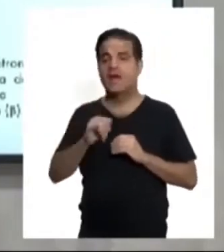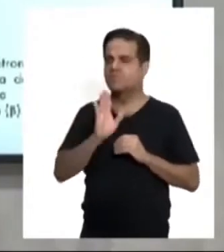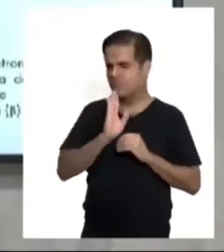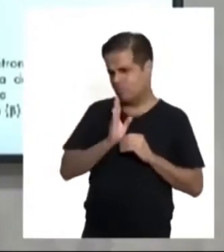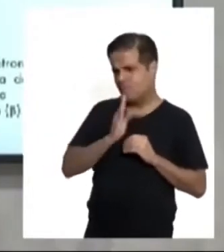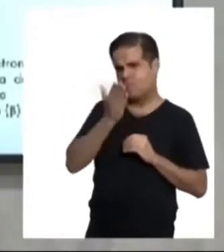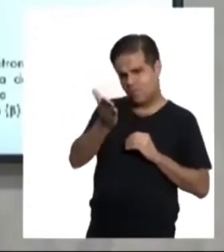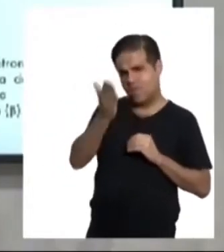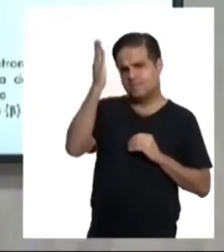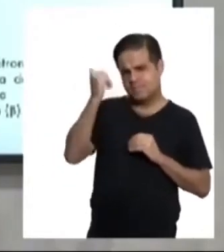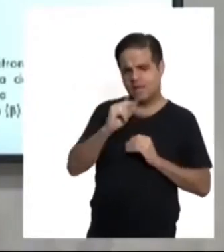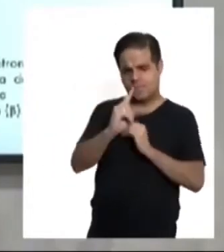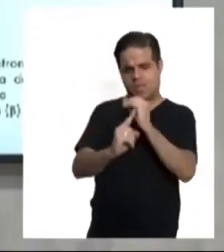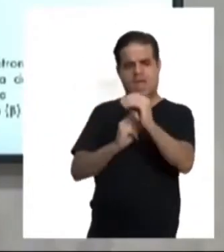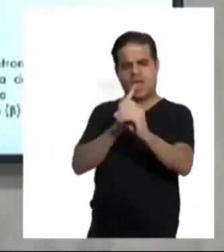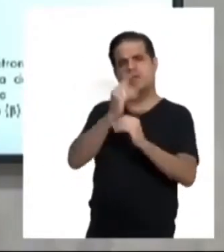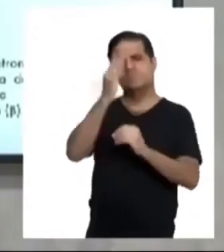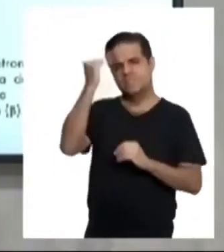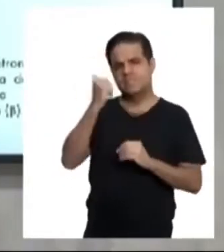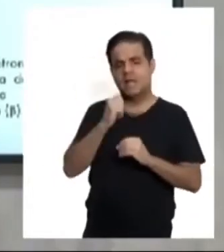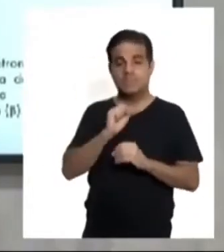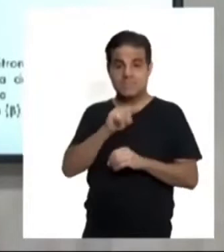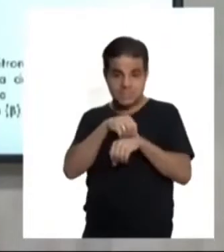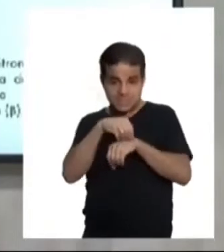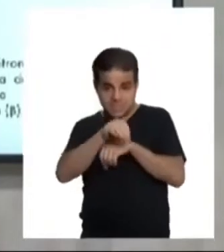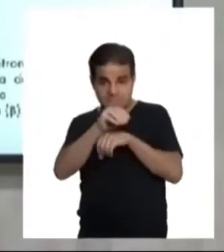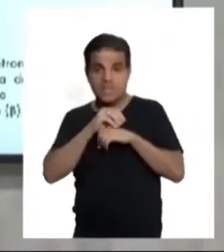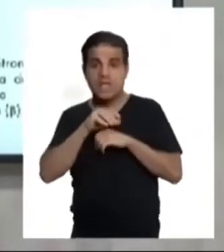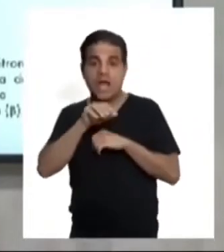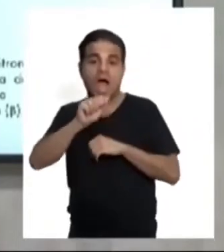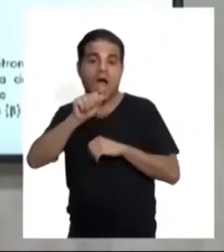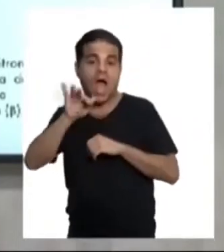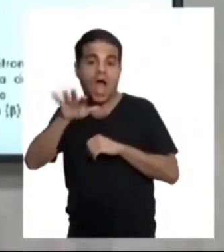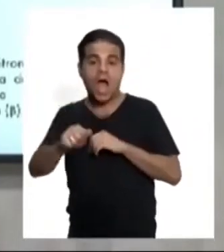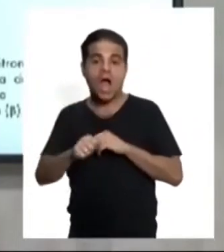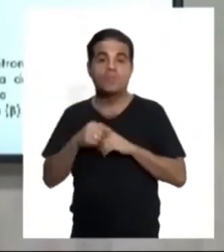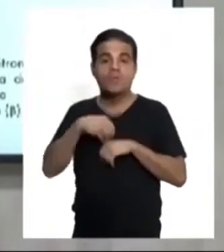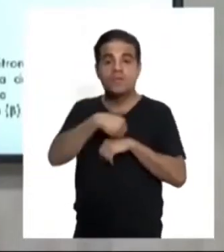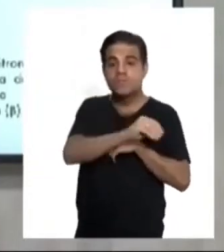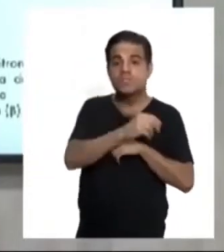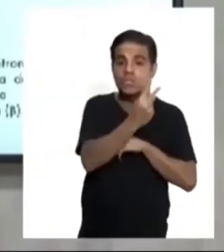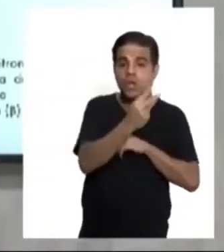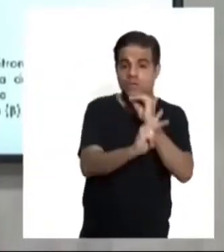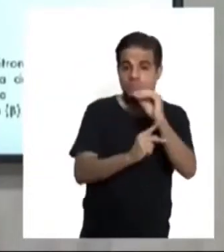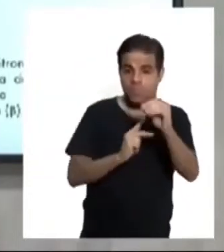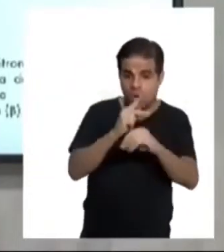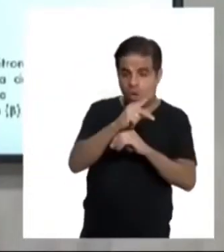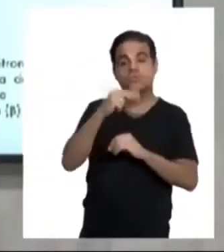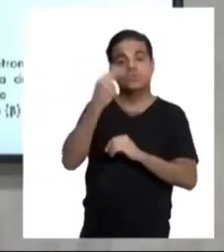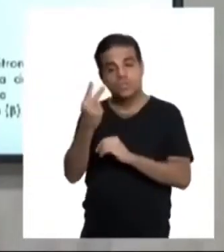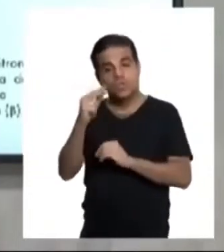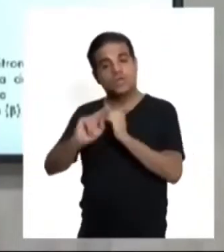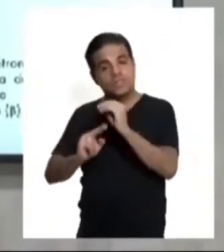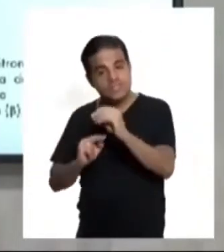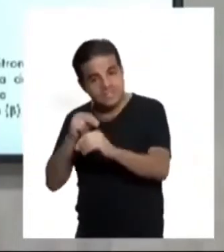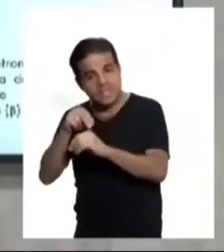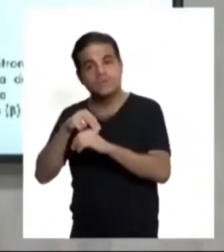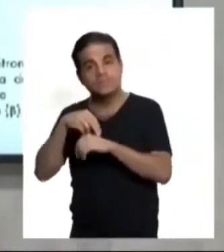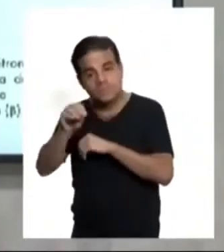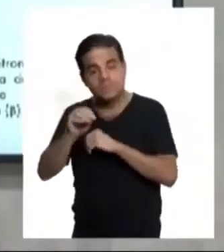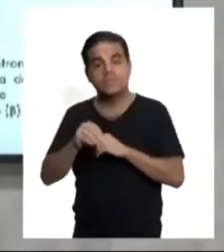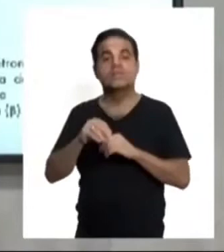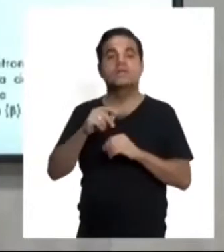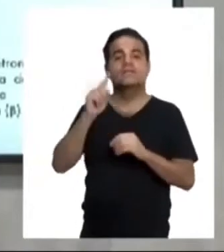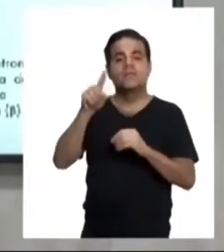conhece muito bem o átomo. Quando ele emite uma partícula alfa, ele emite 2 prótons e 2 nêutrons. Então, a partícula positiva é uma